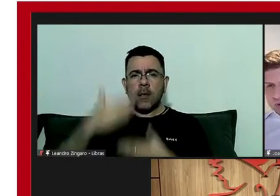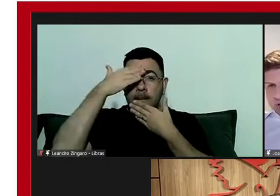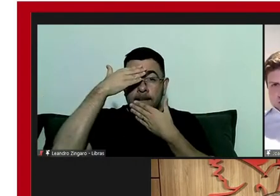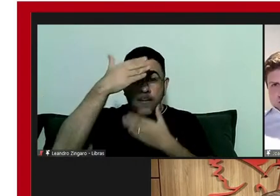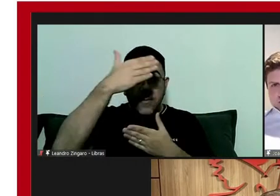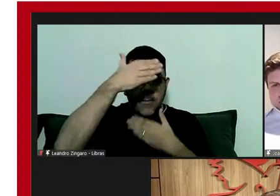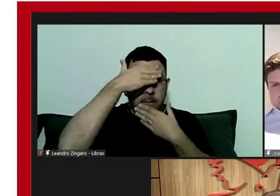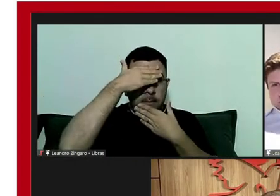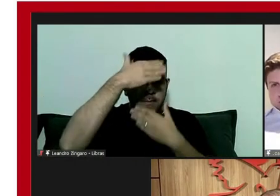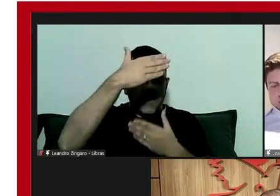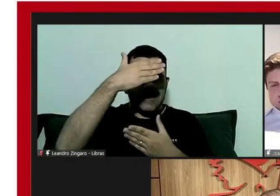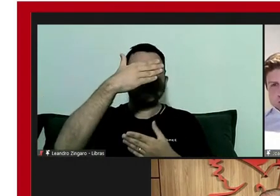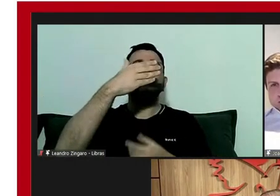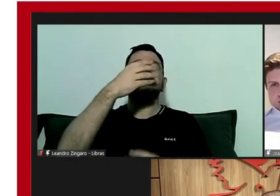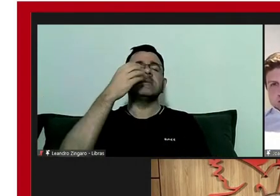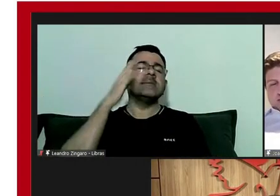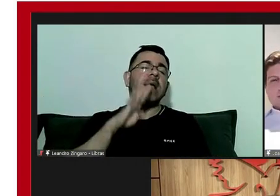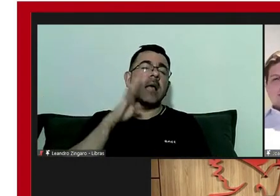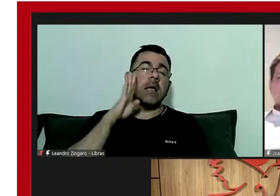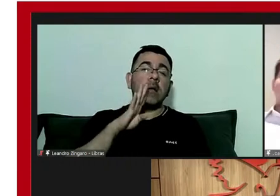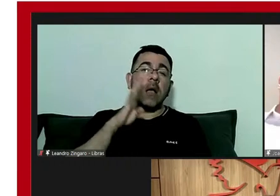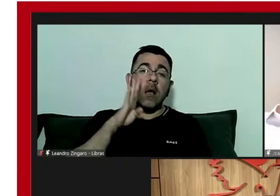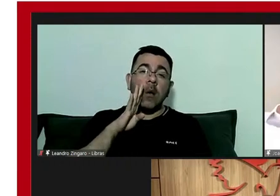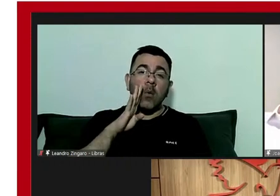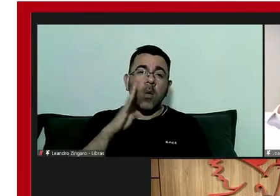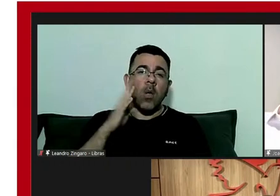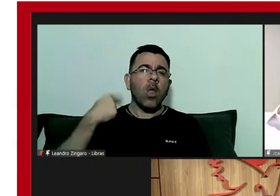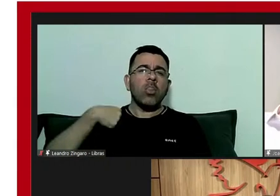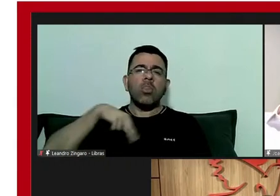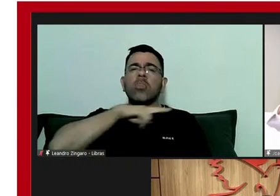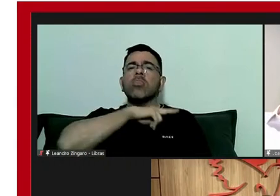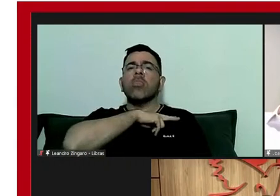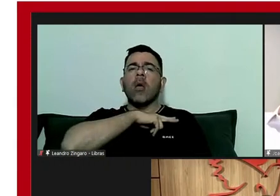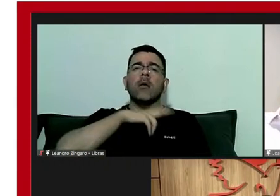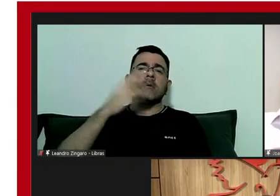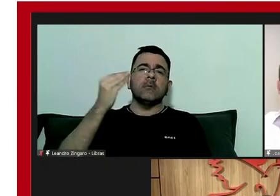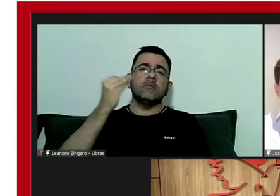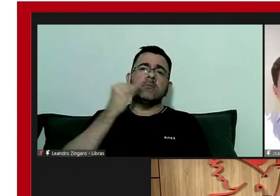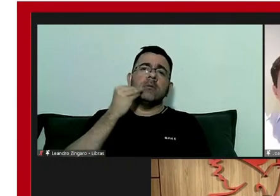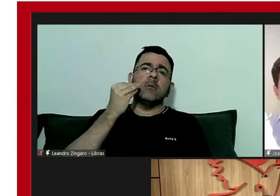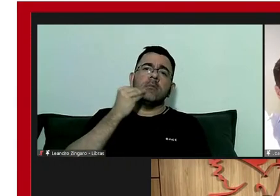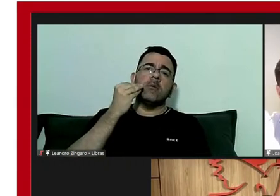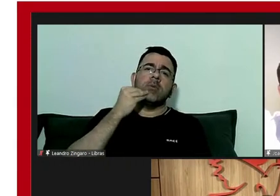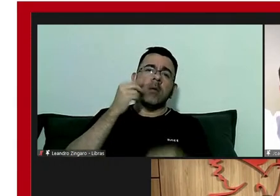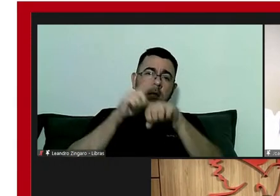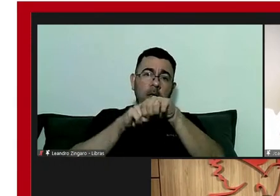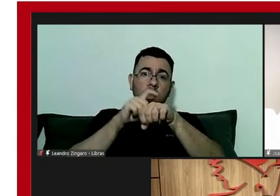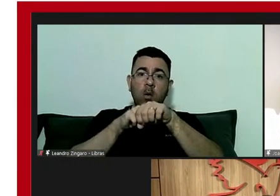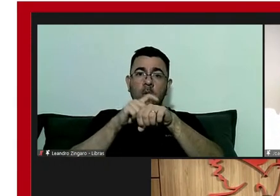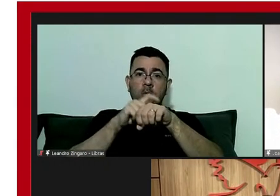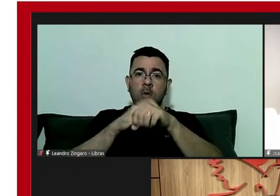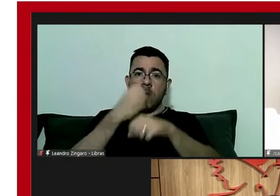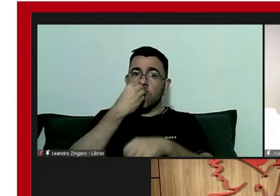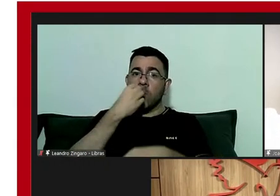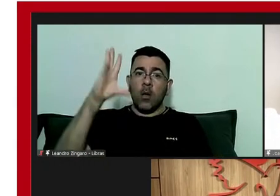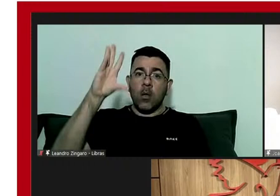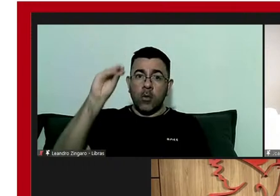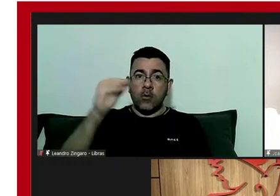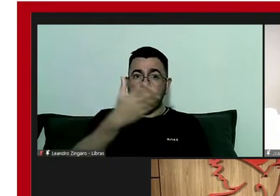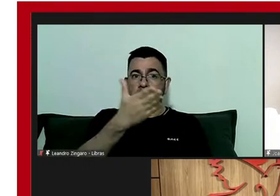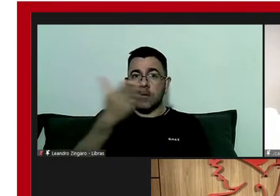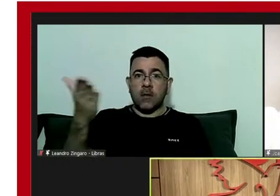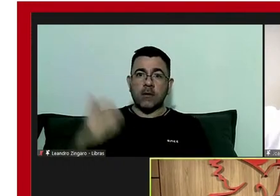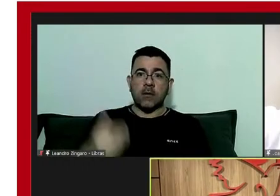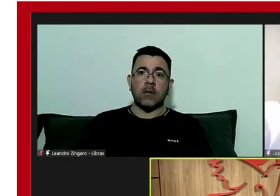mesmo foi ótimo acho que todo mundo tá aproveitando bastante esse momento e boa noite